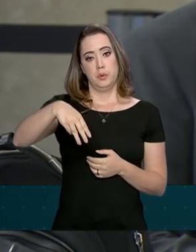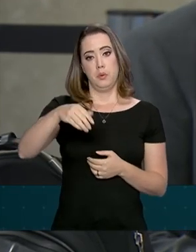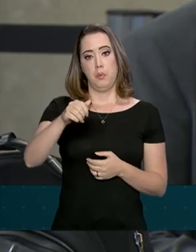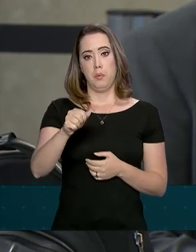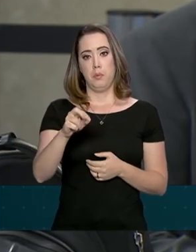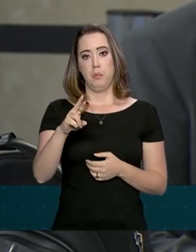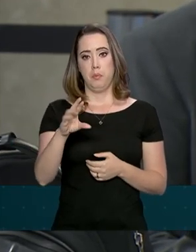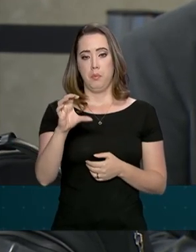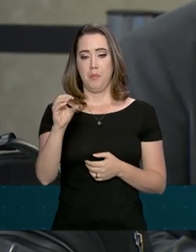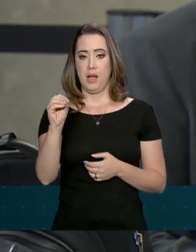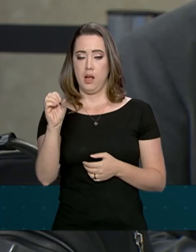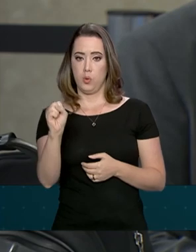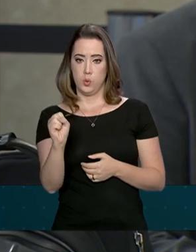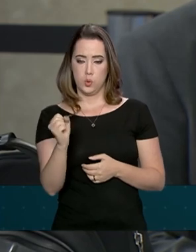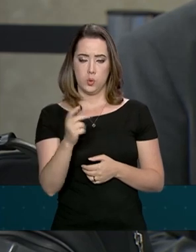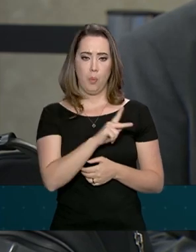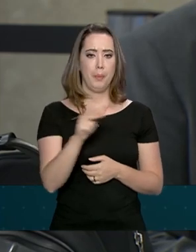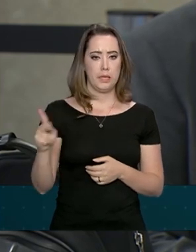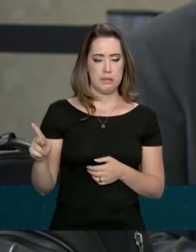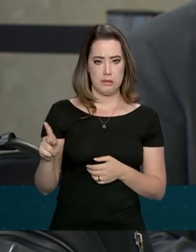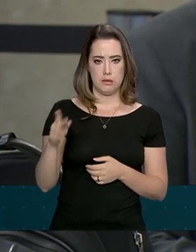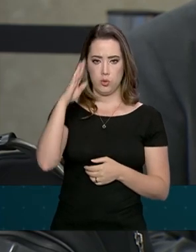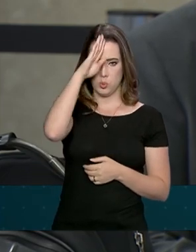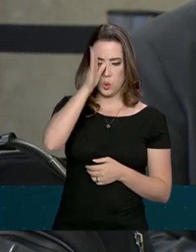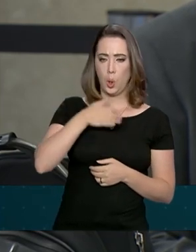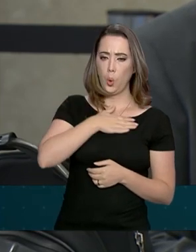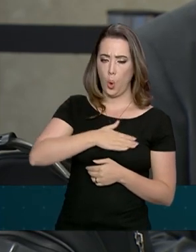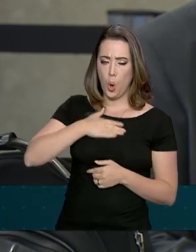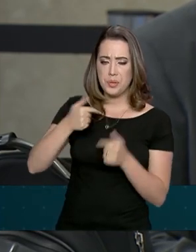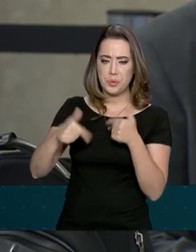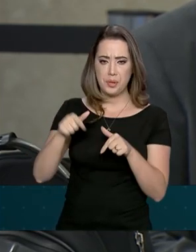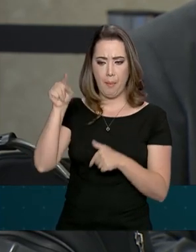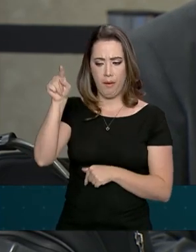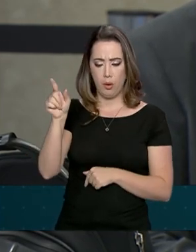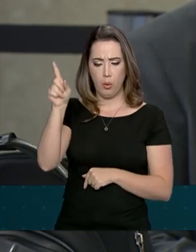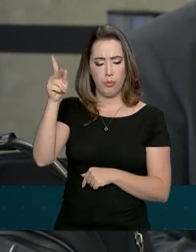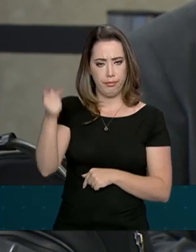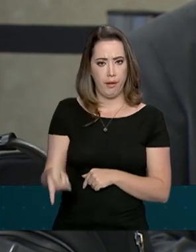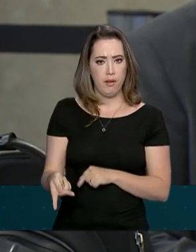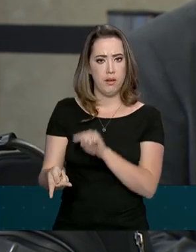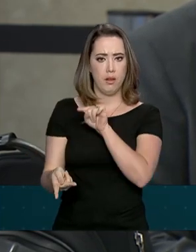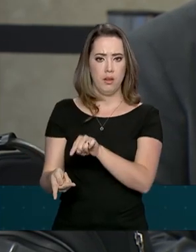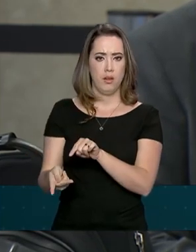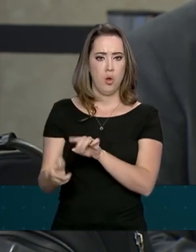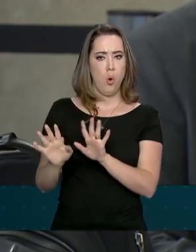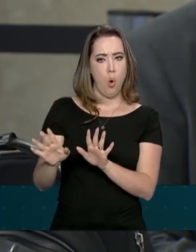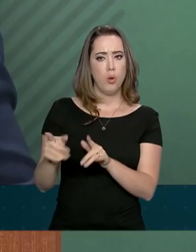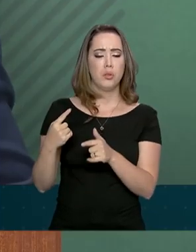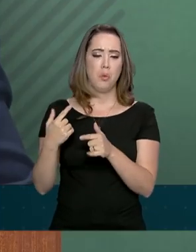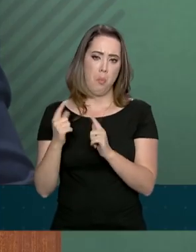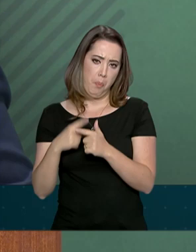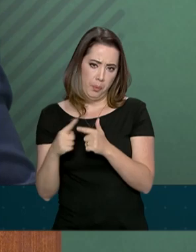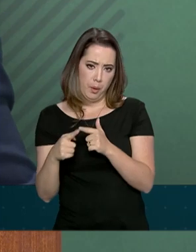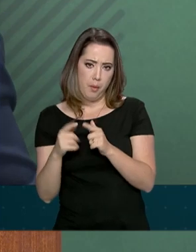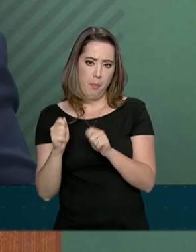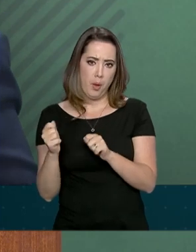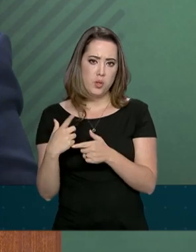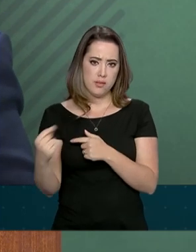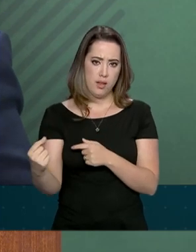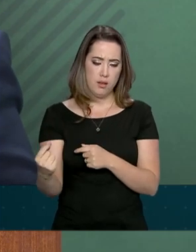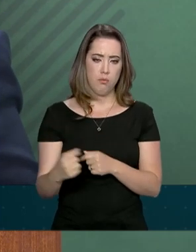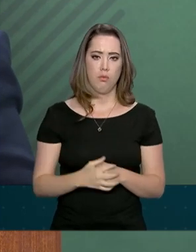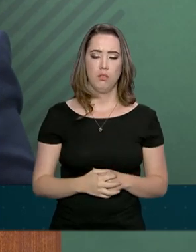com o trabalho dele ele está balançando no cargo o presidente já